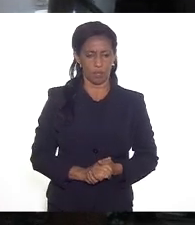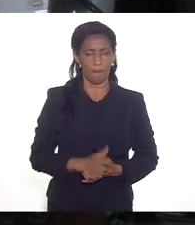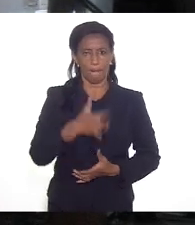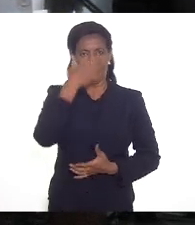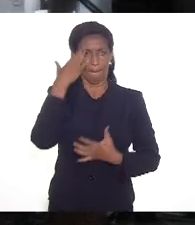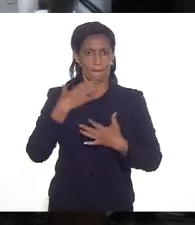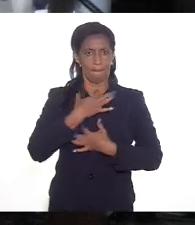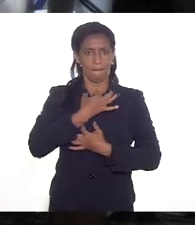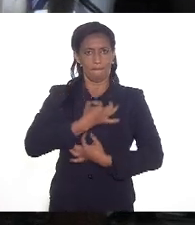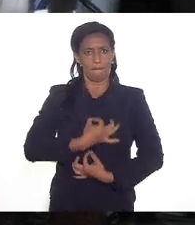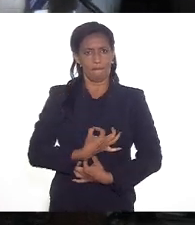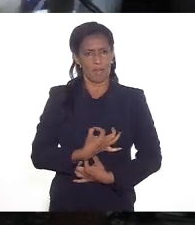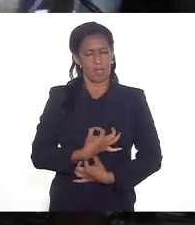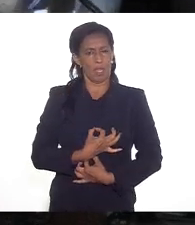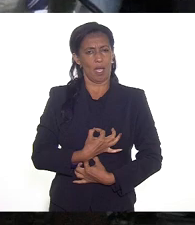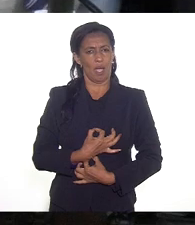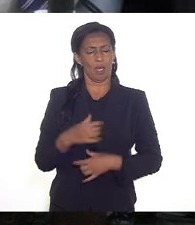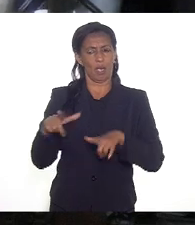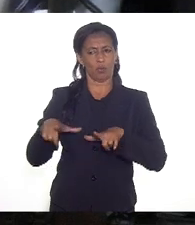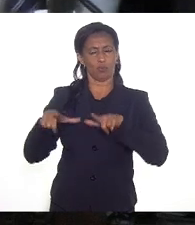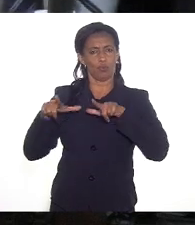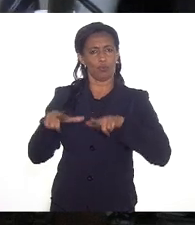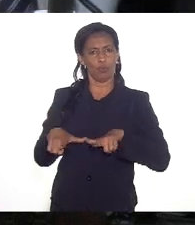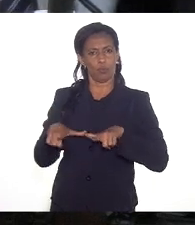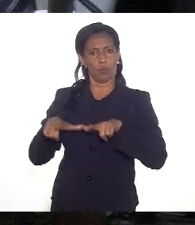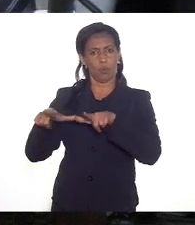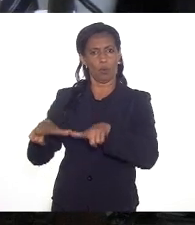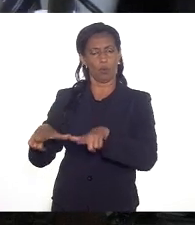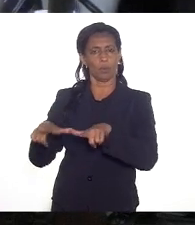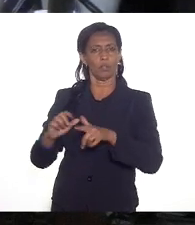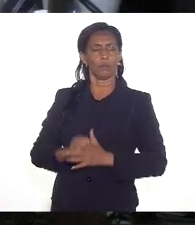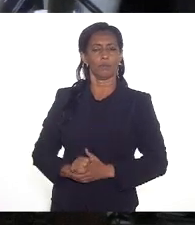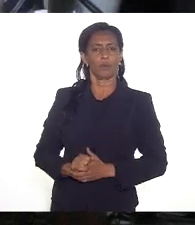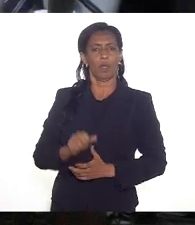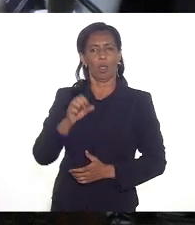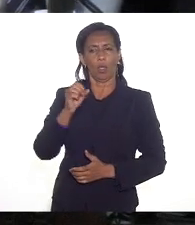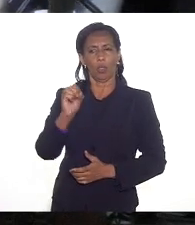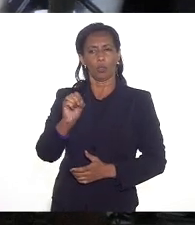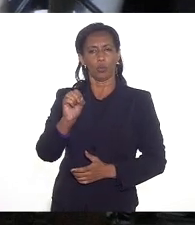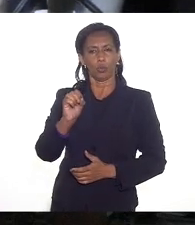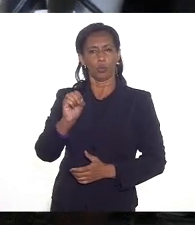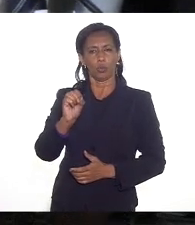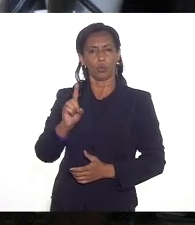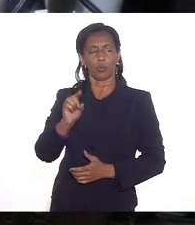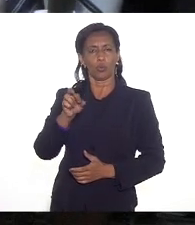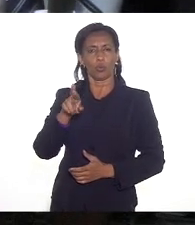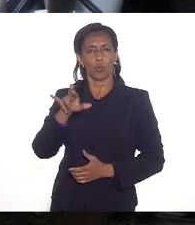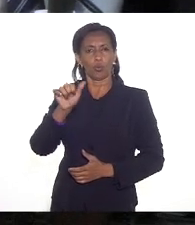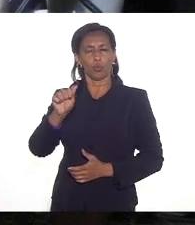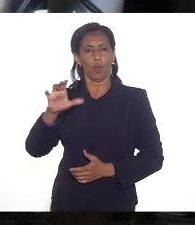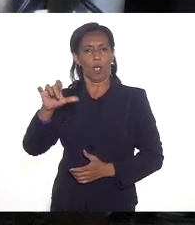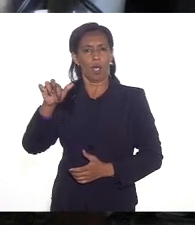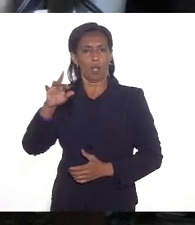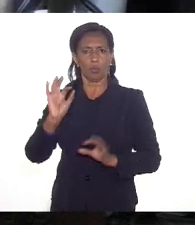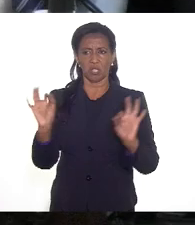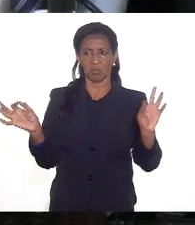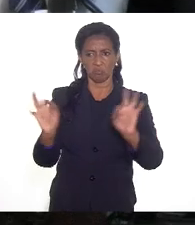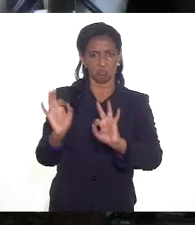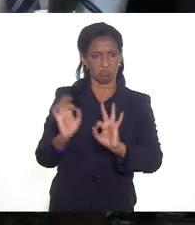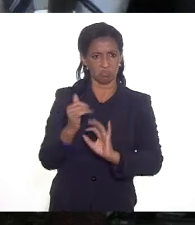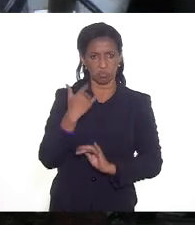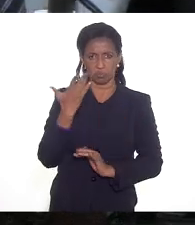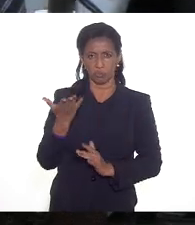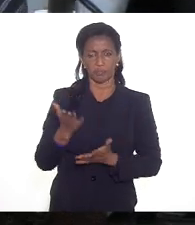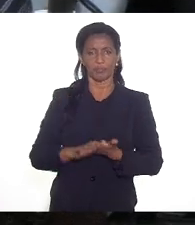pós-morte E o respectivo diploma um a doutora Carolina Maria de Jesus em discussão não vende quero